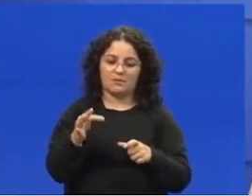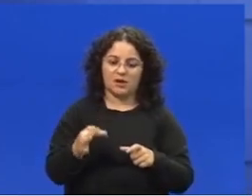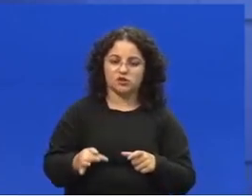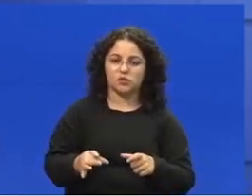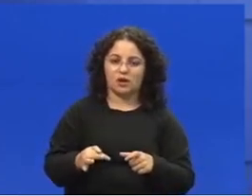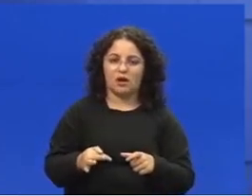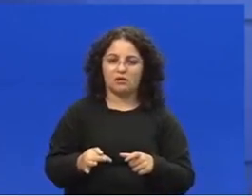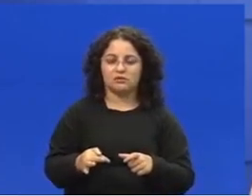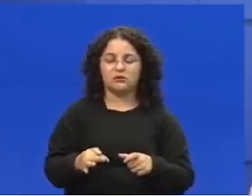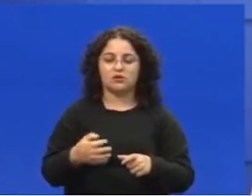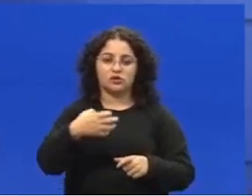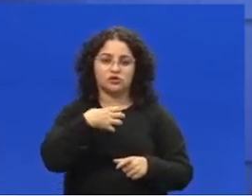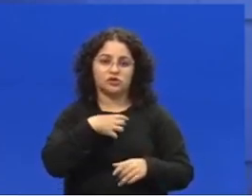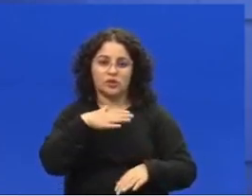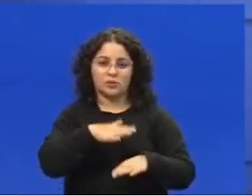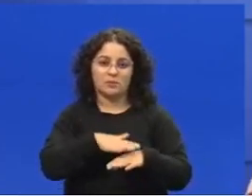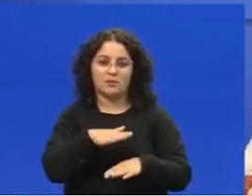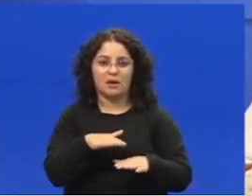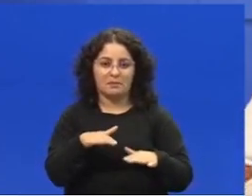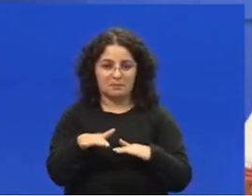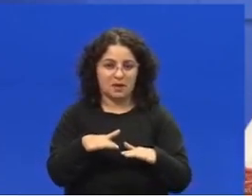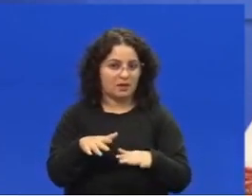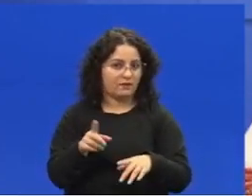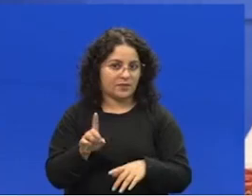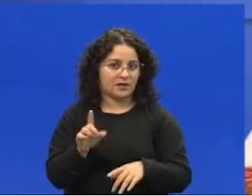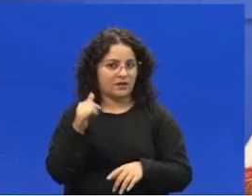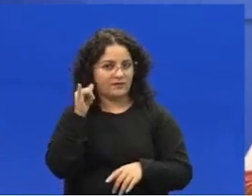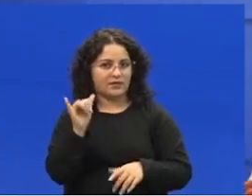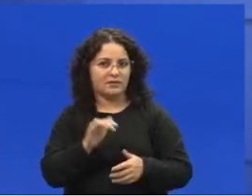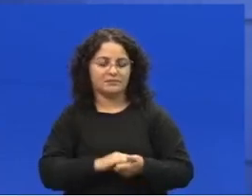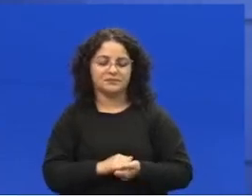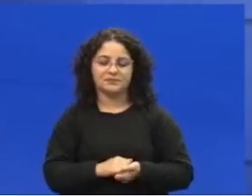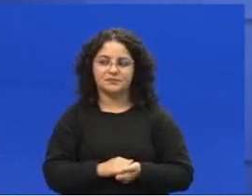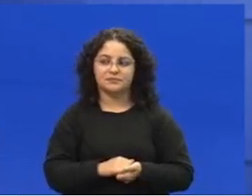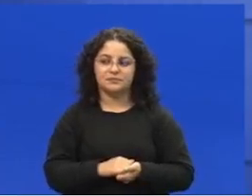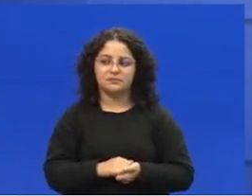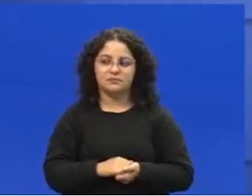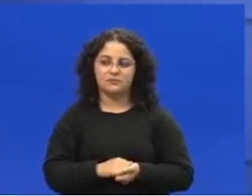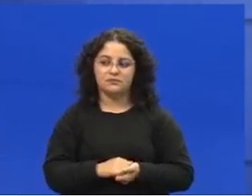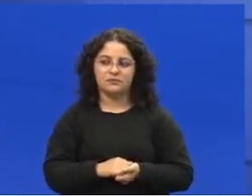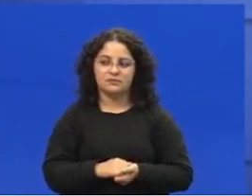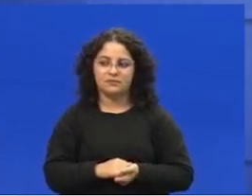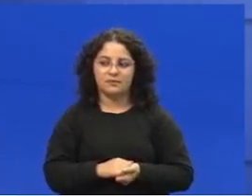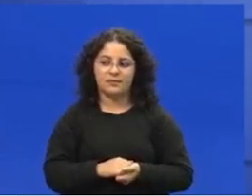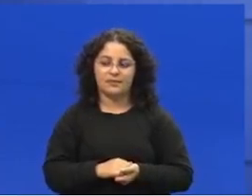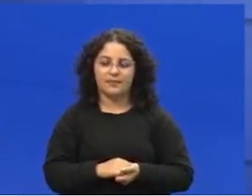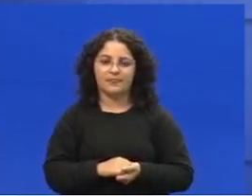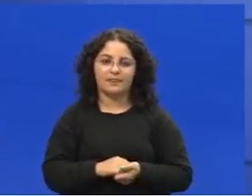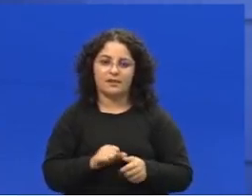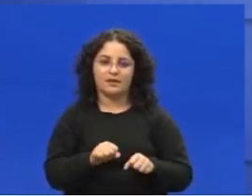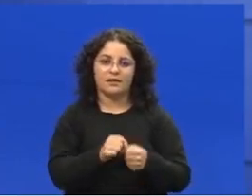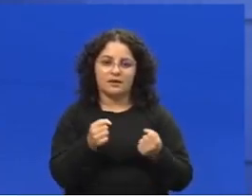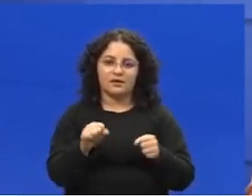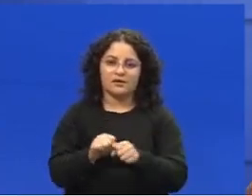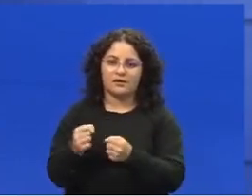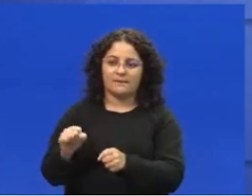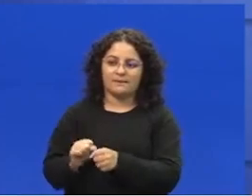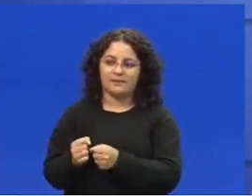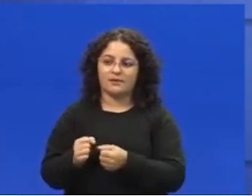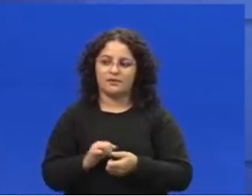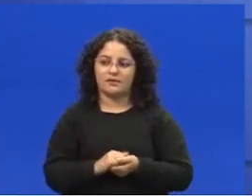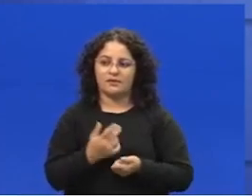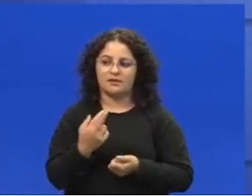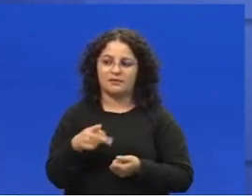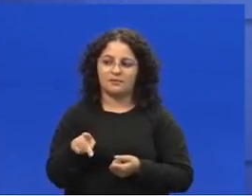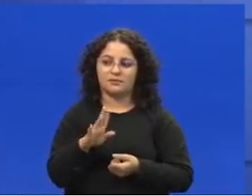artrodese de uma forma mais imóvel. As fraturas. As fraturas, elas, como